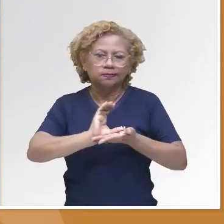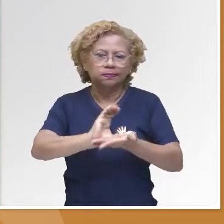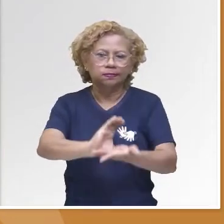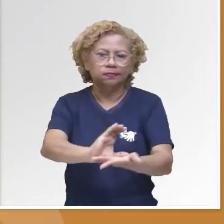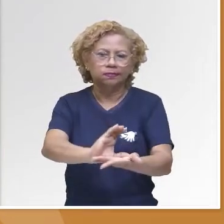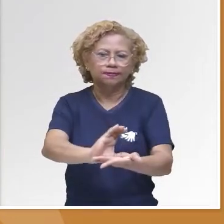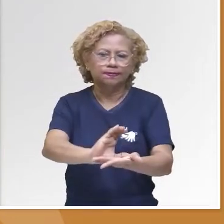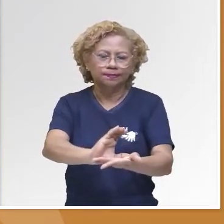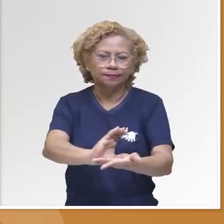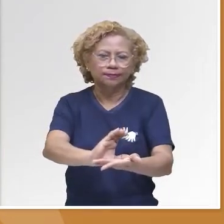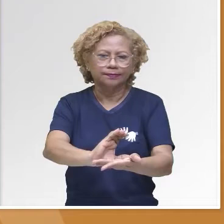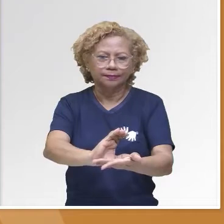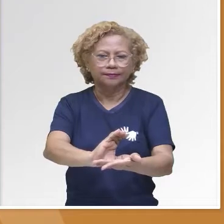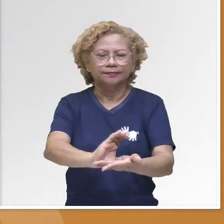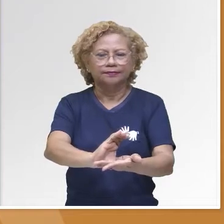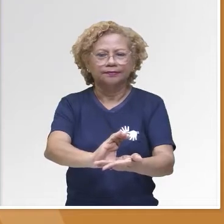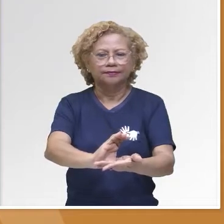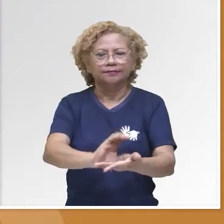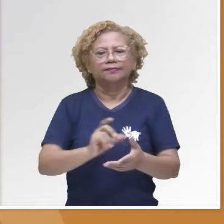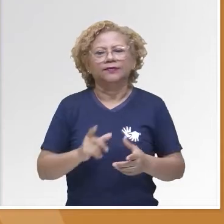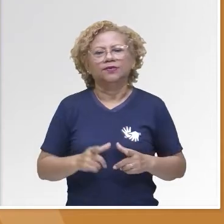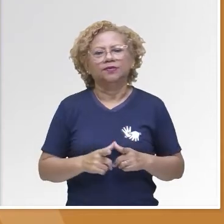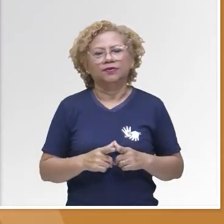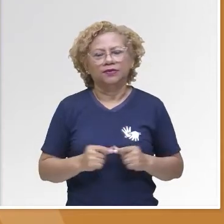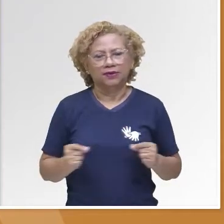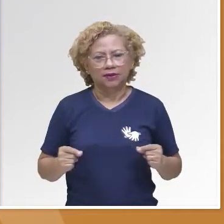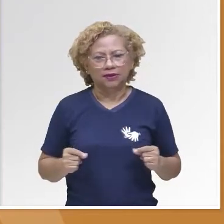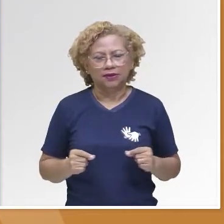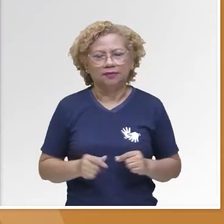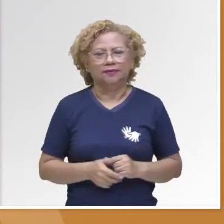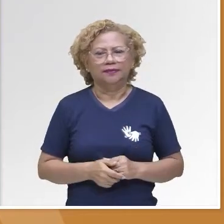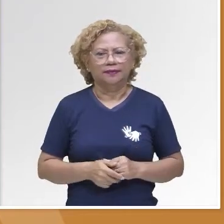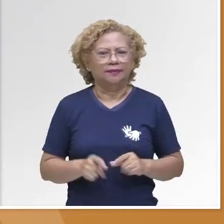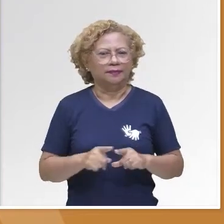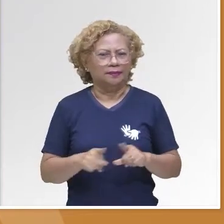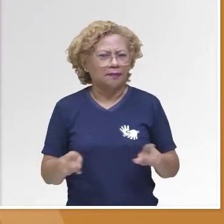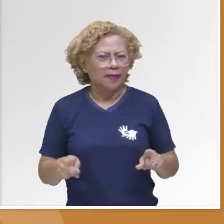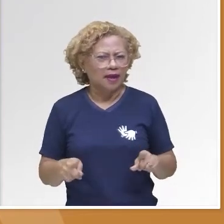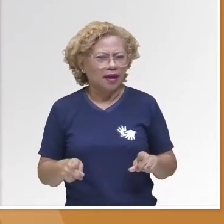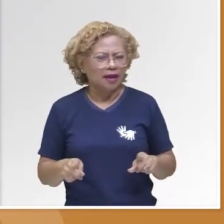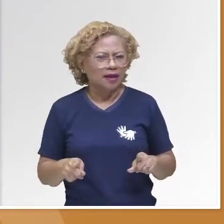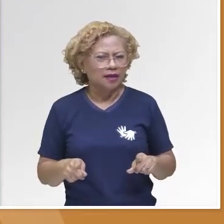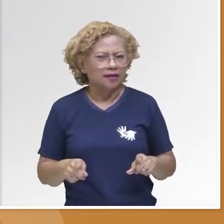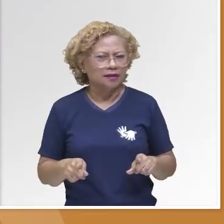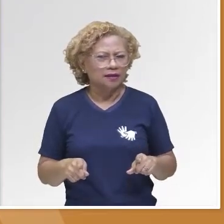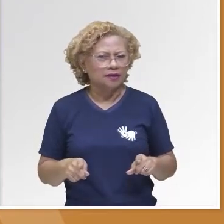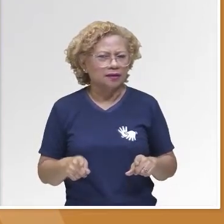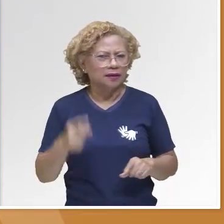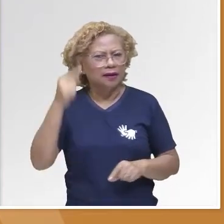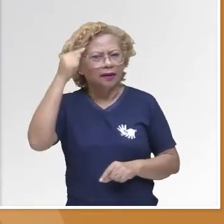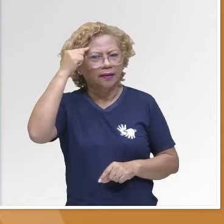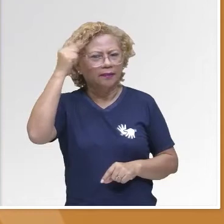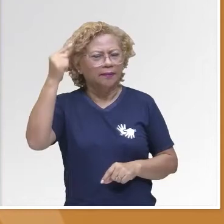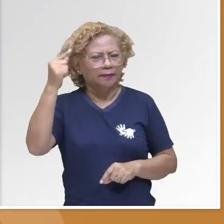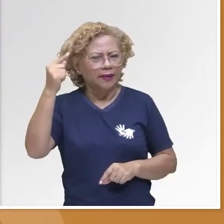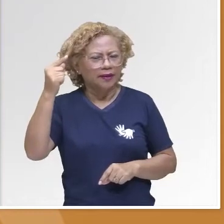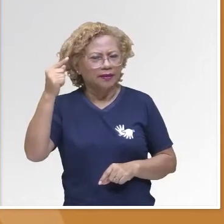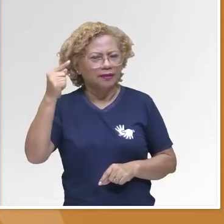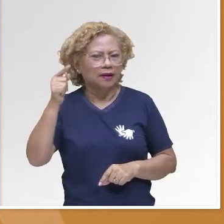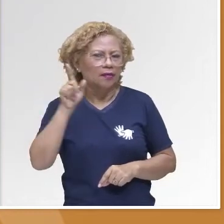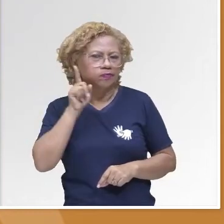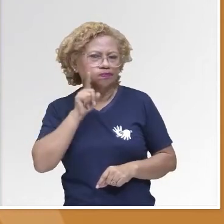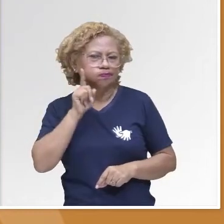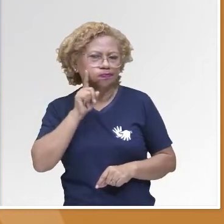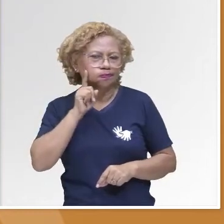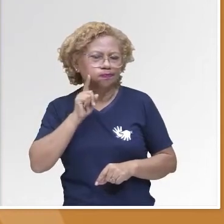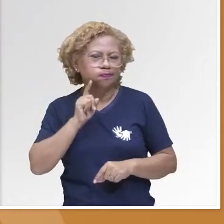ajuda financeira, né, no Japão. Claro que essa ajuda não era simples, não era uma